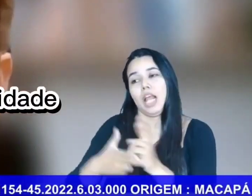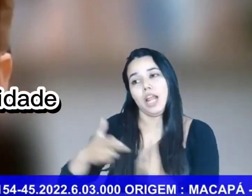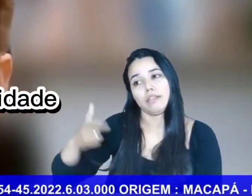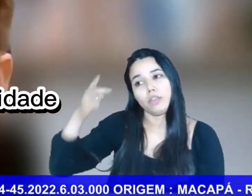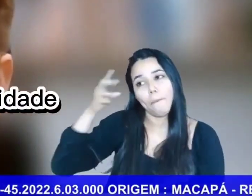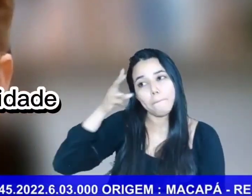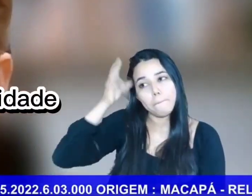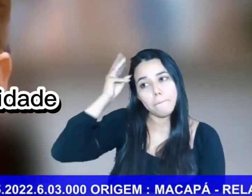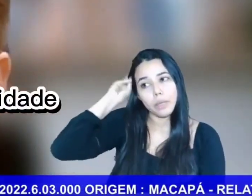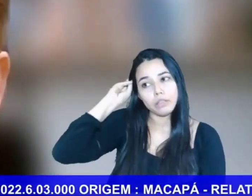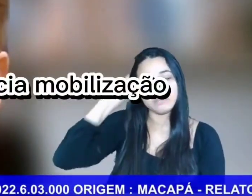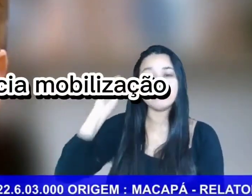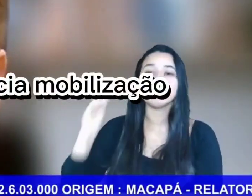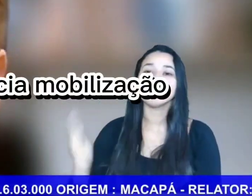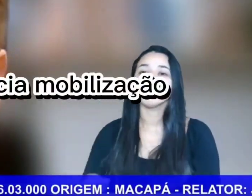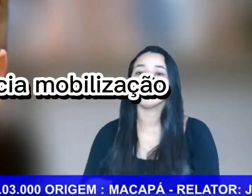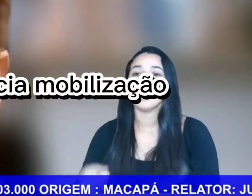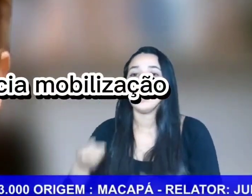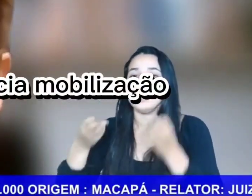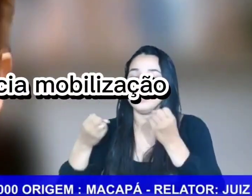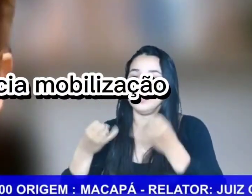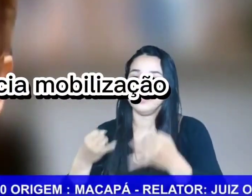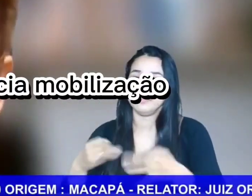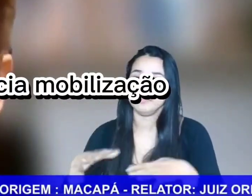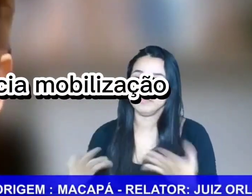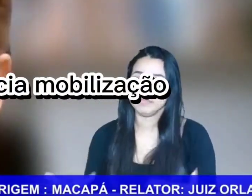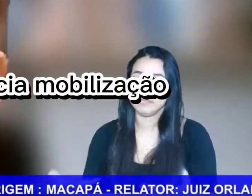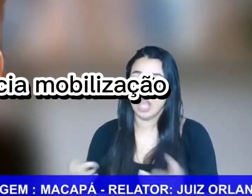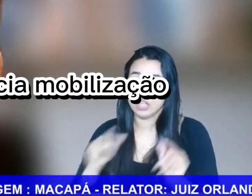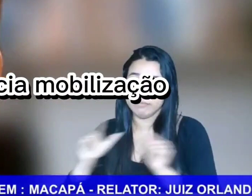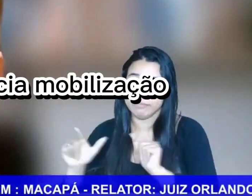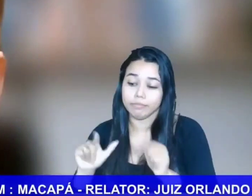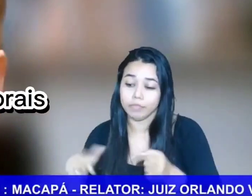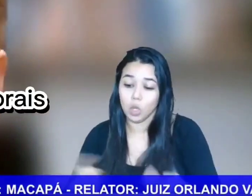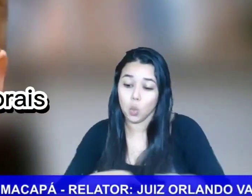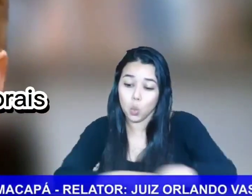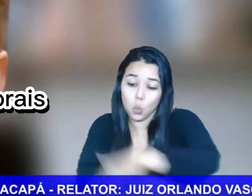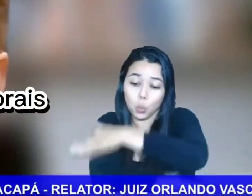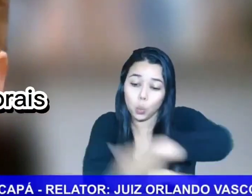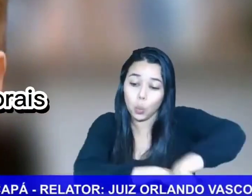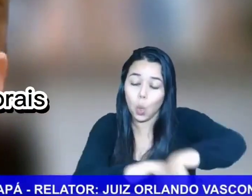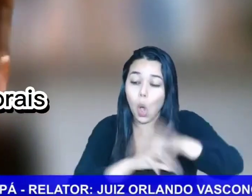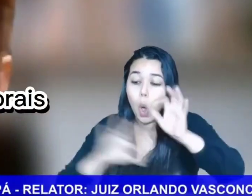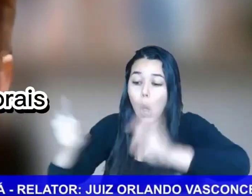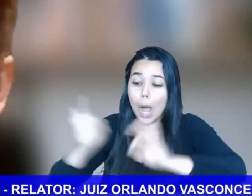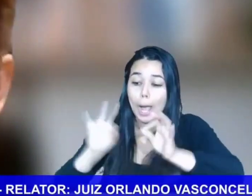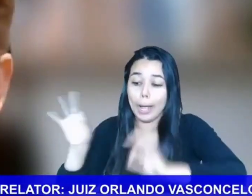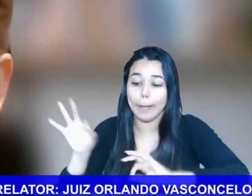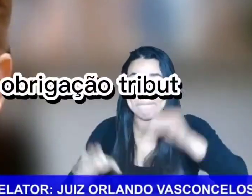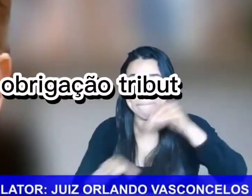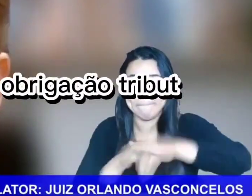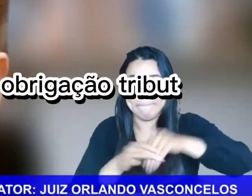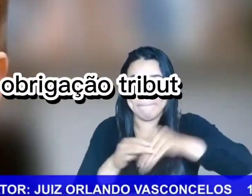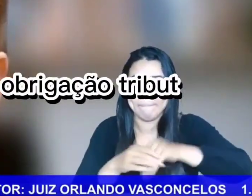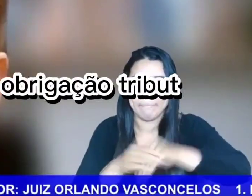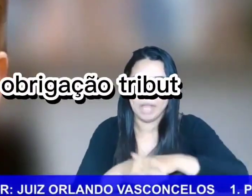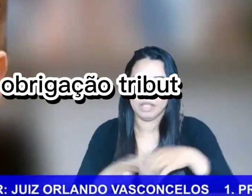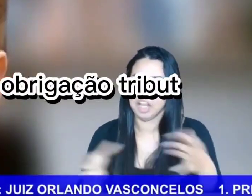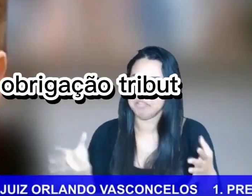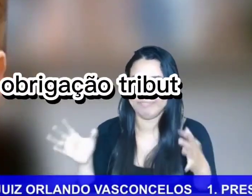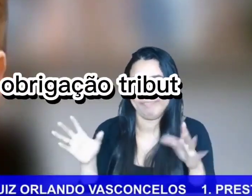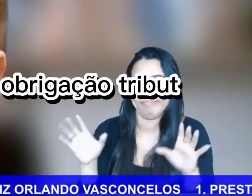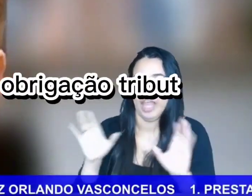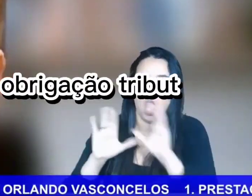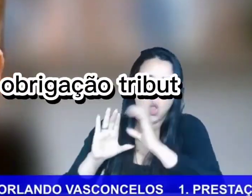lado, considerando que a atividade de prestação de serviços de militância e mobilização de rua nas campanhas eleitorais não figura como